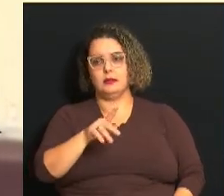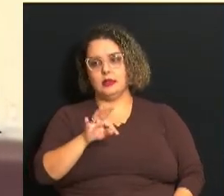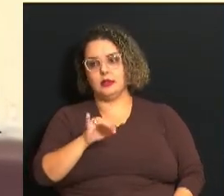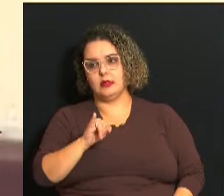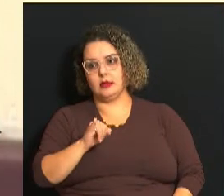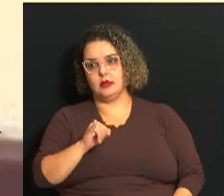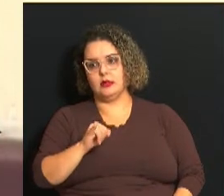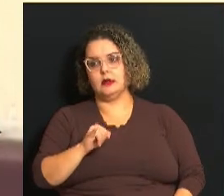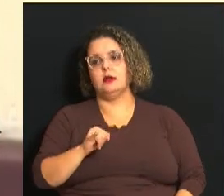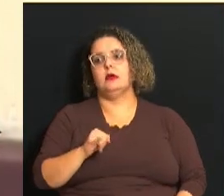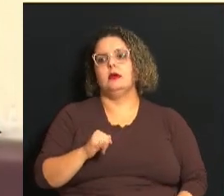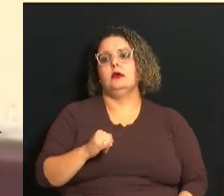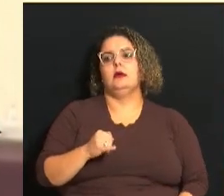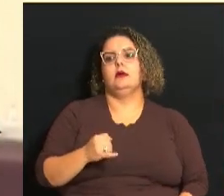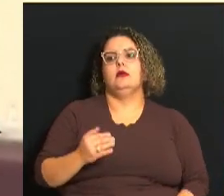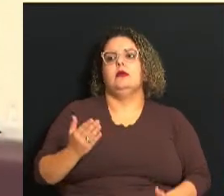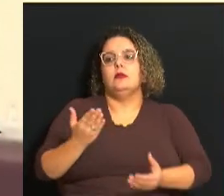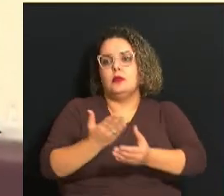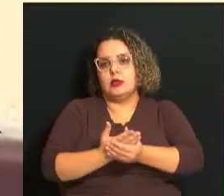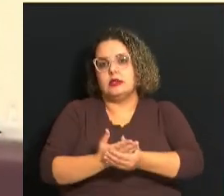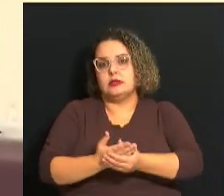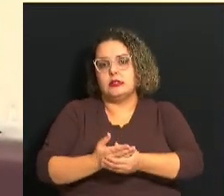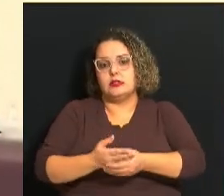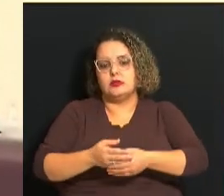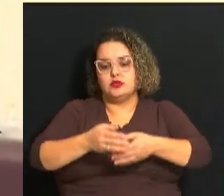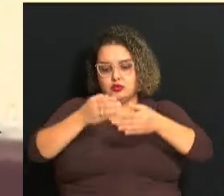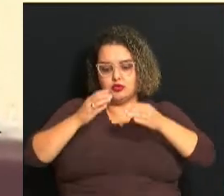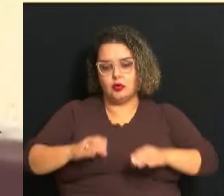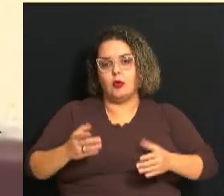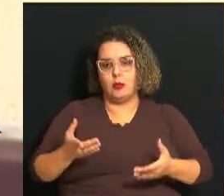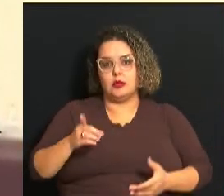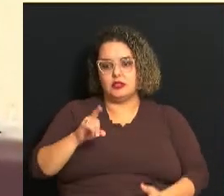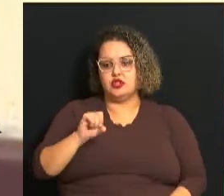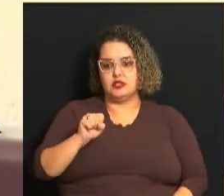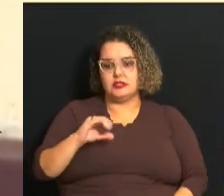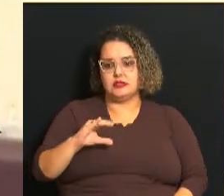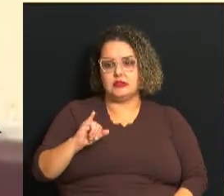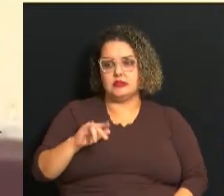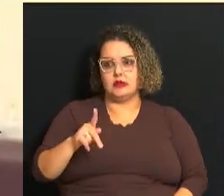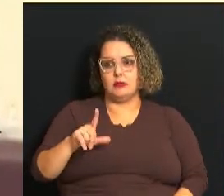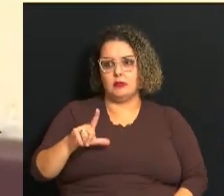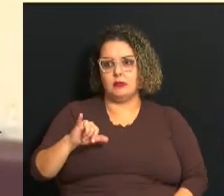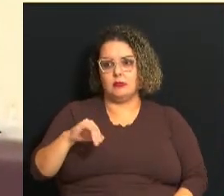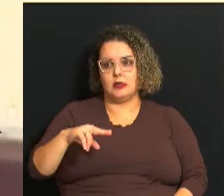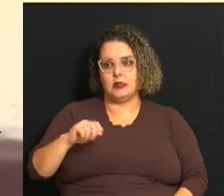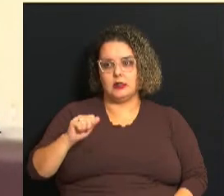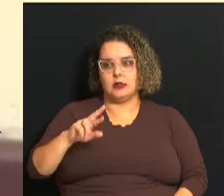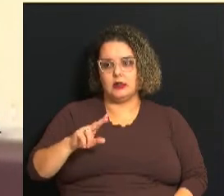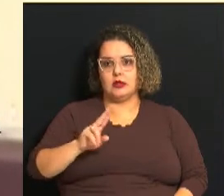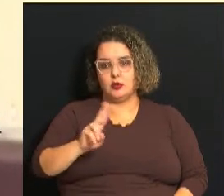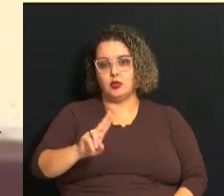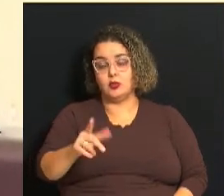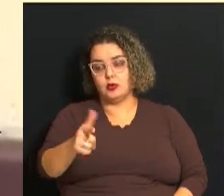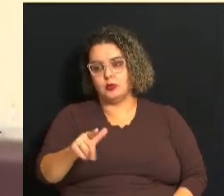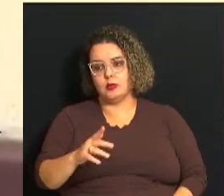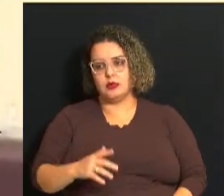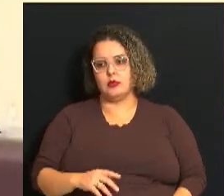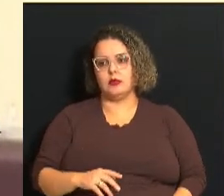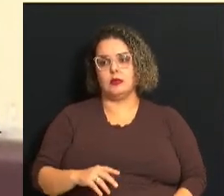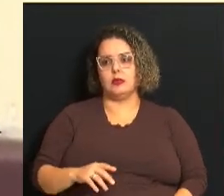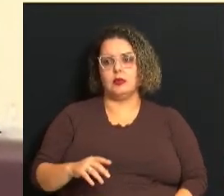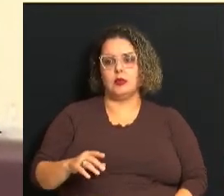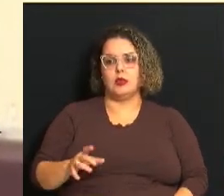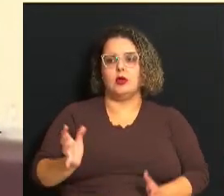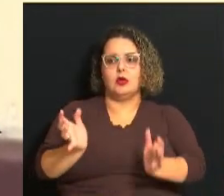que a processo disciplinar mas o Ney ele faz um ele renomeia né ele falou o seguinte que é o